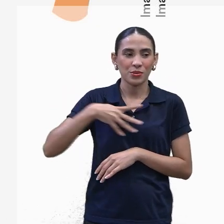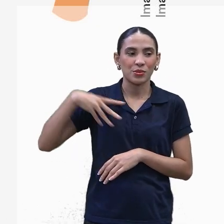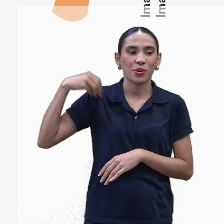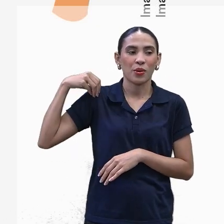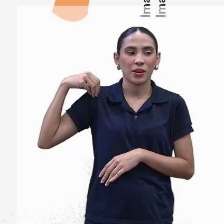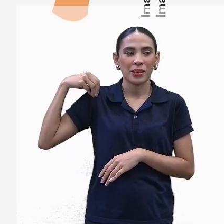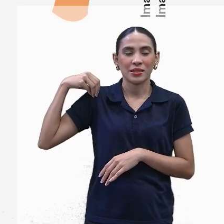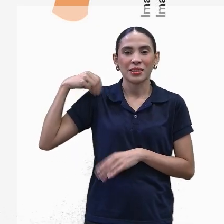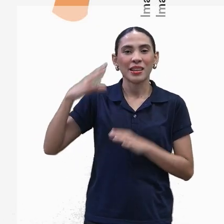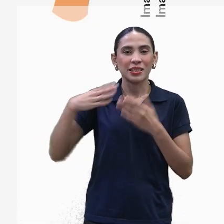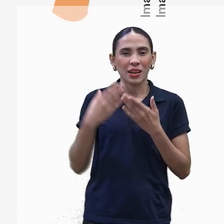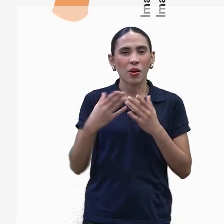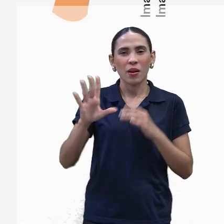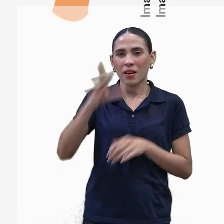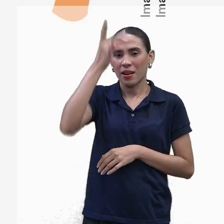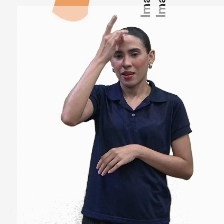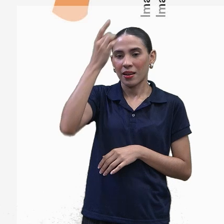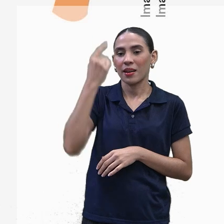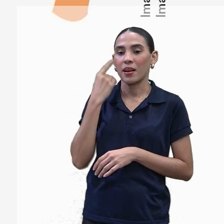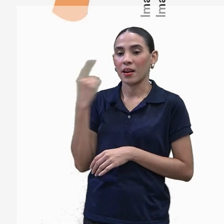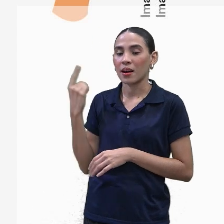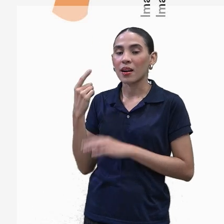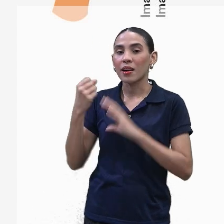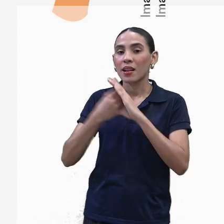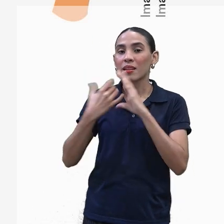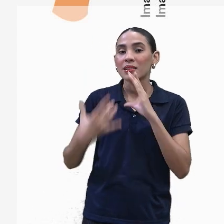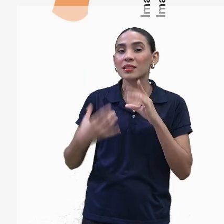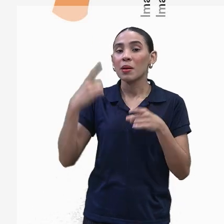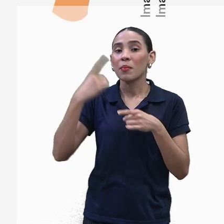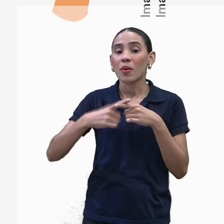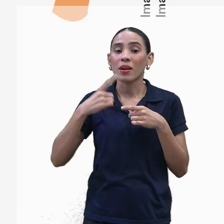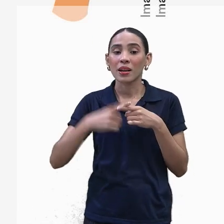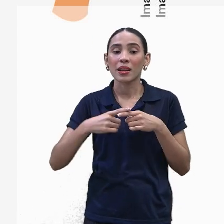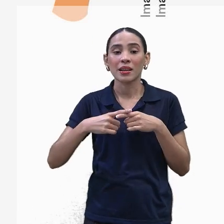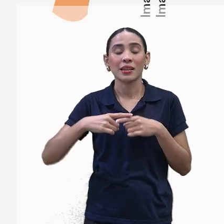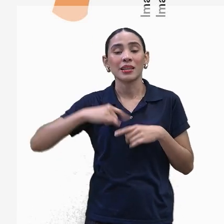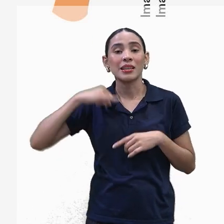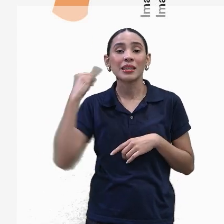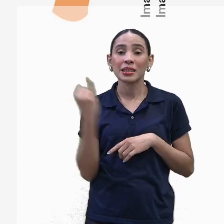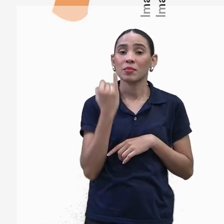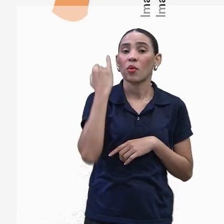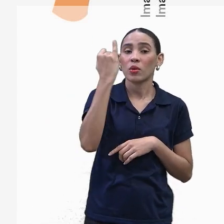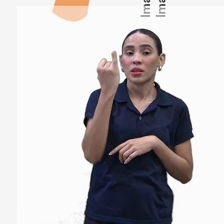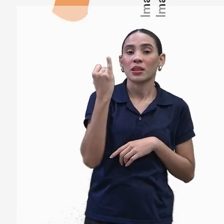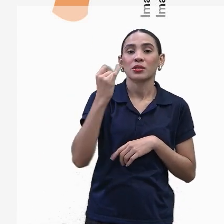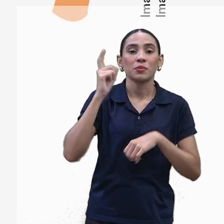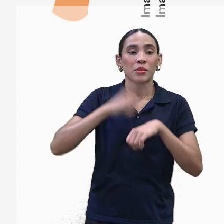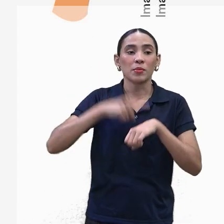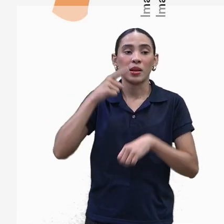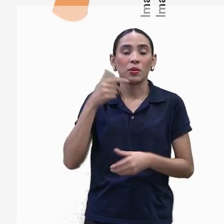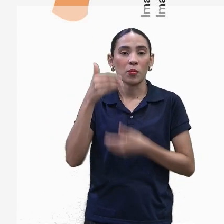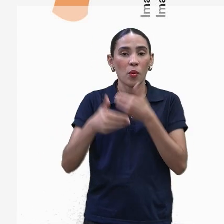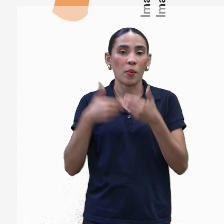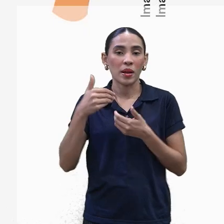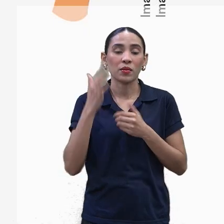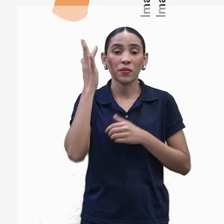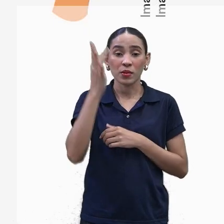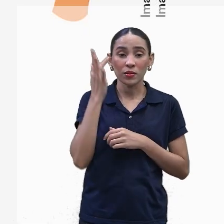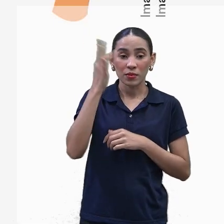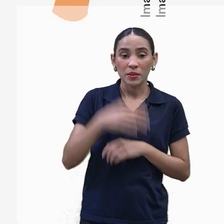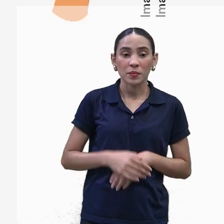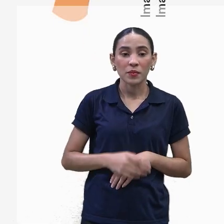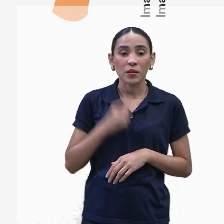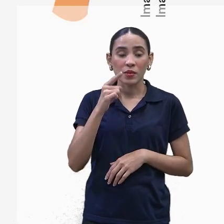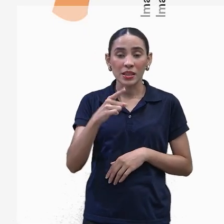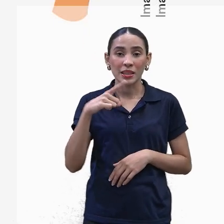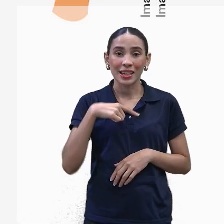gravem bem essas características aí, porque são as características fundamentais desse primeiro momento da filosofia. Vocês